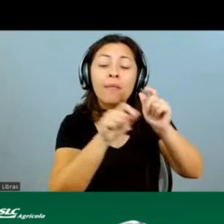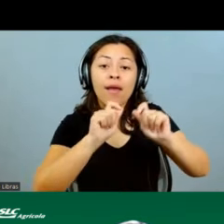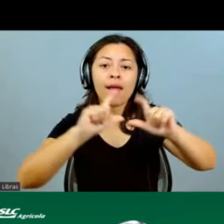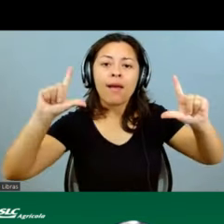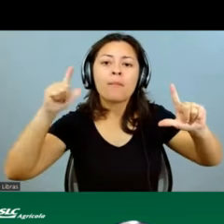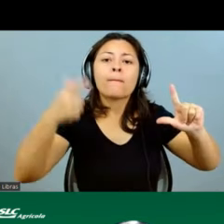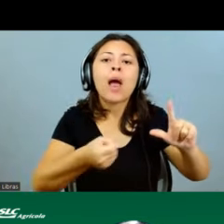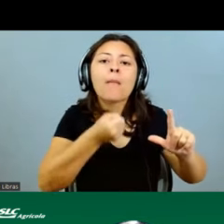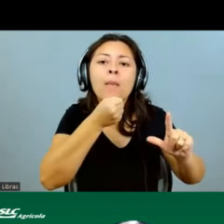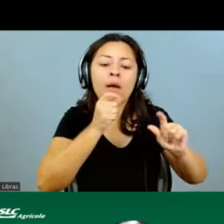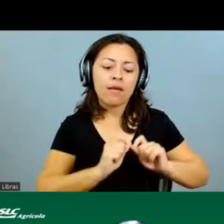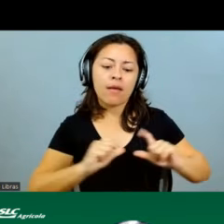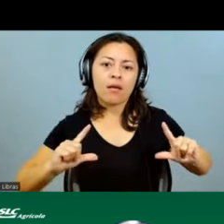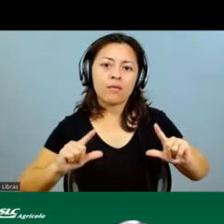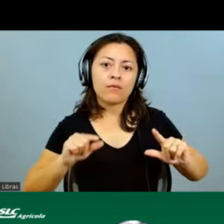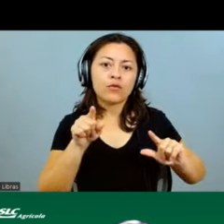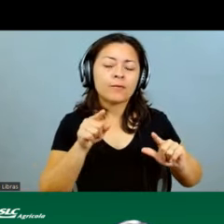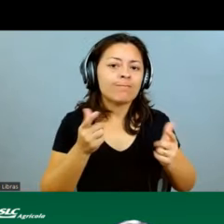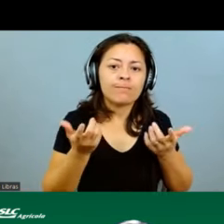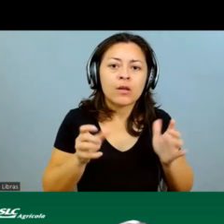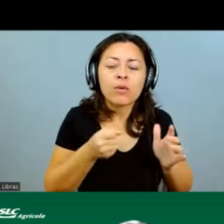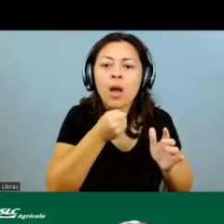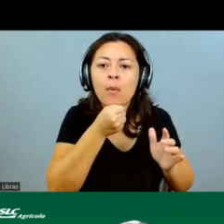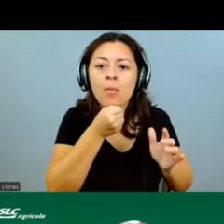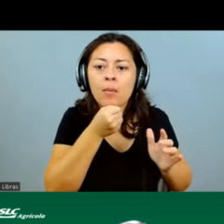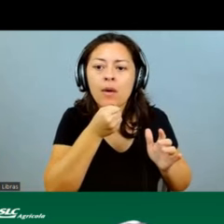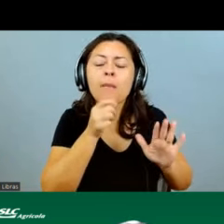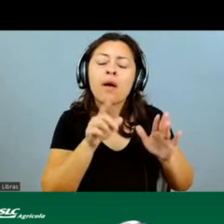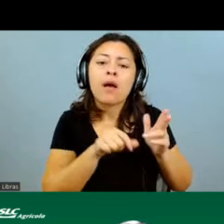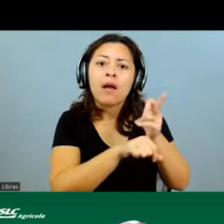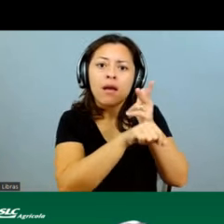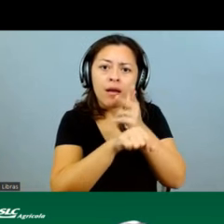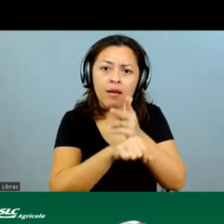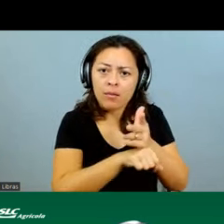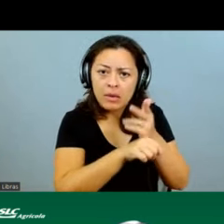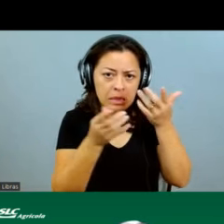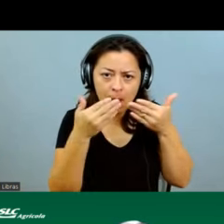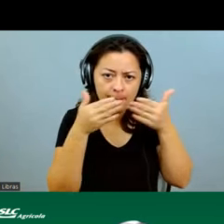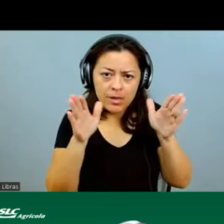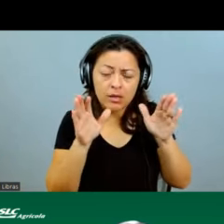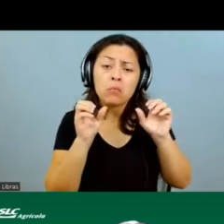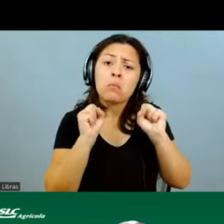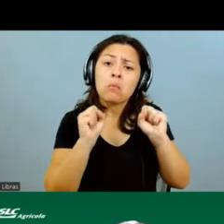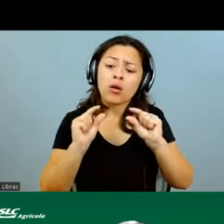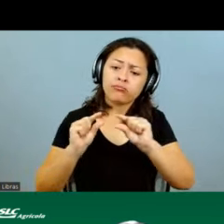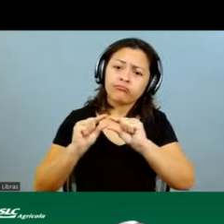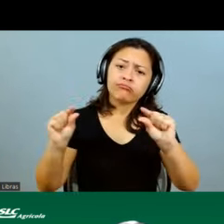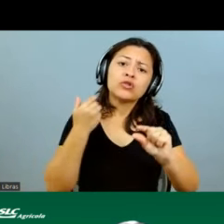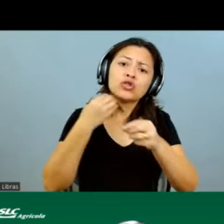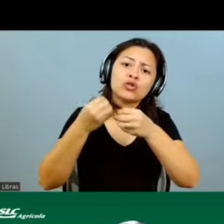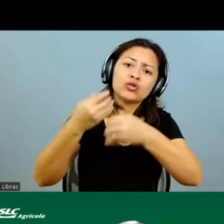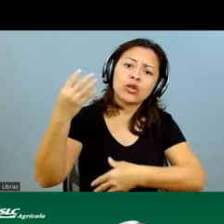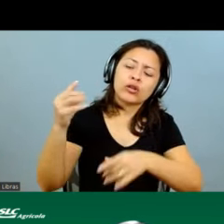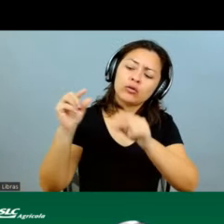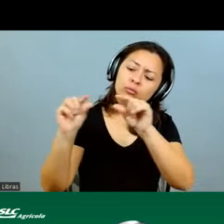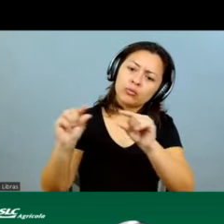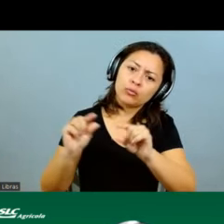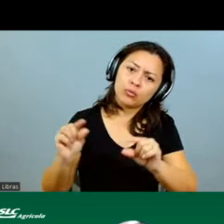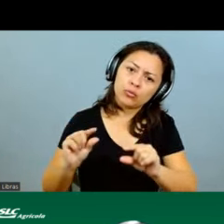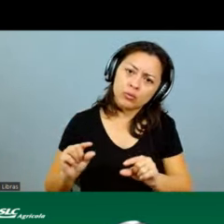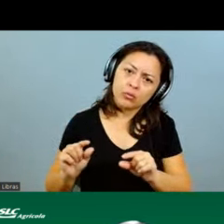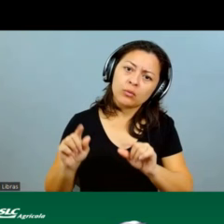Caso não queira abrir seu microfone a câmera ao vivo Favor escrever sem microfone ao final da pergunta para que eu lei em